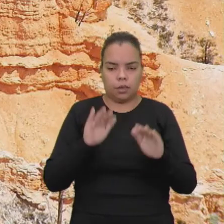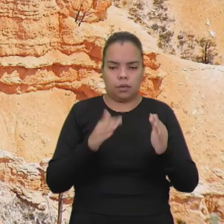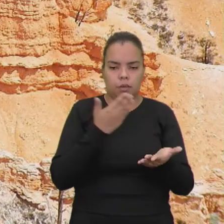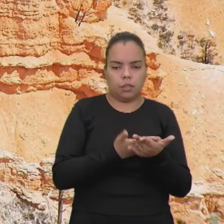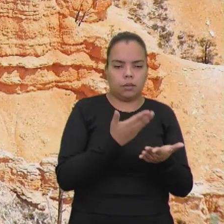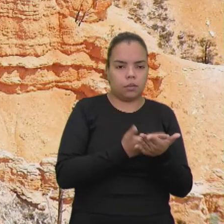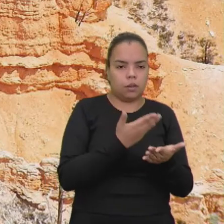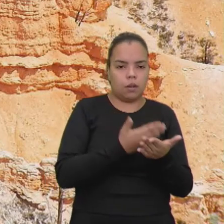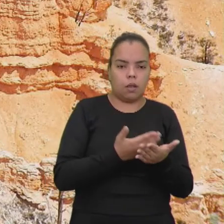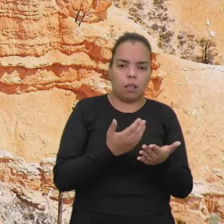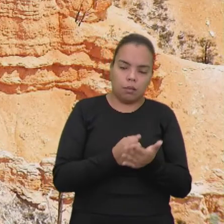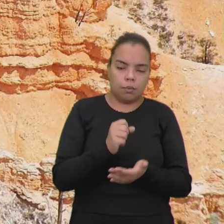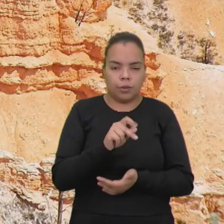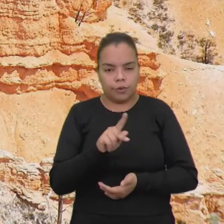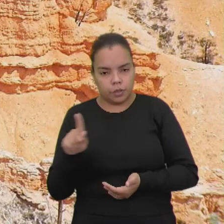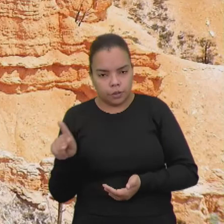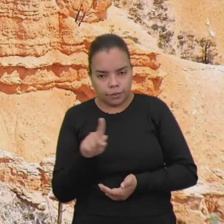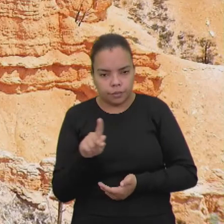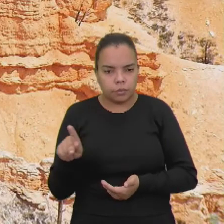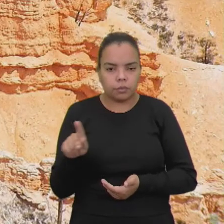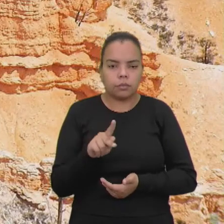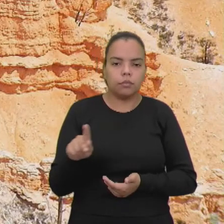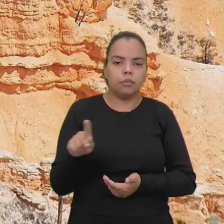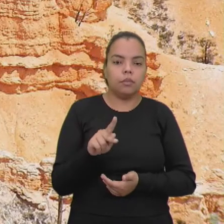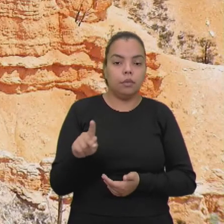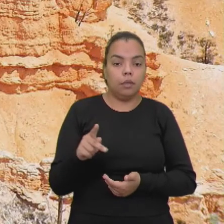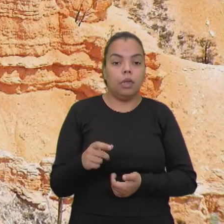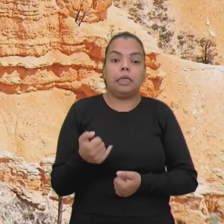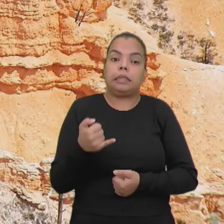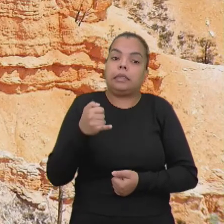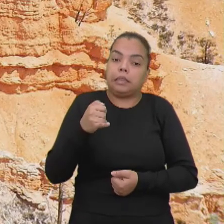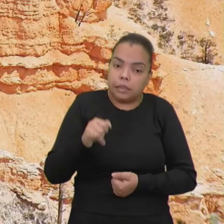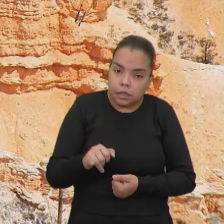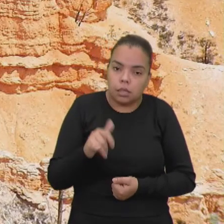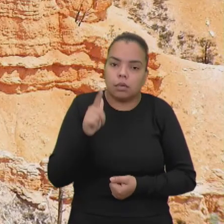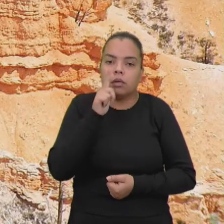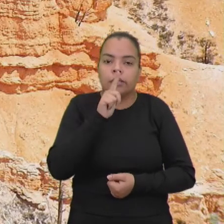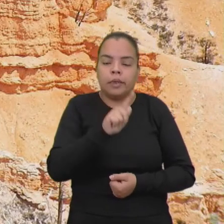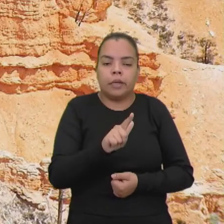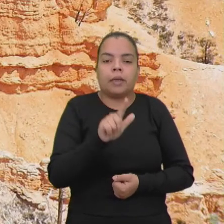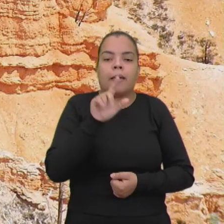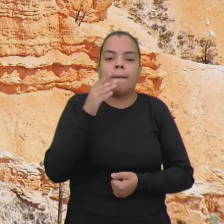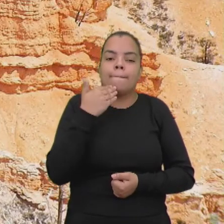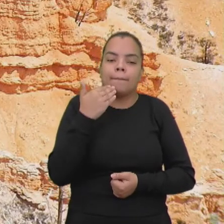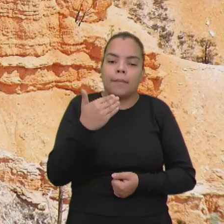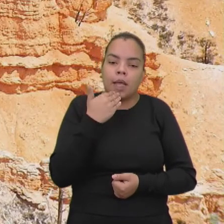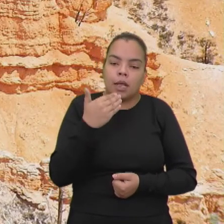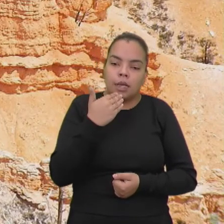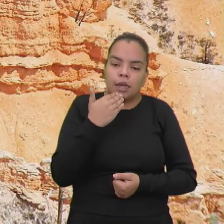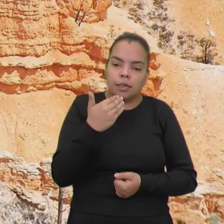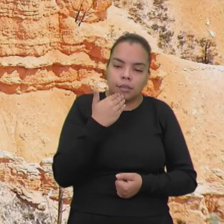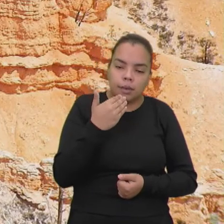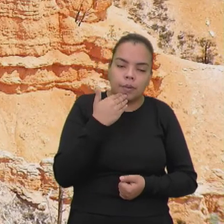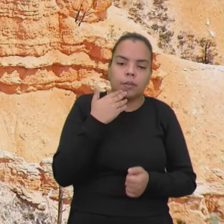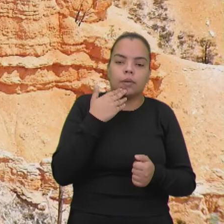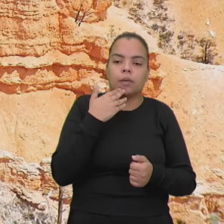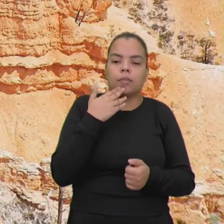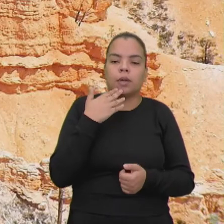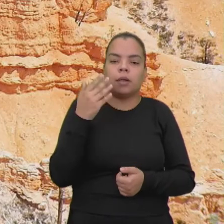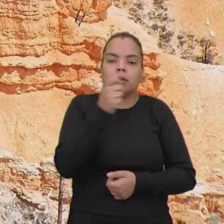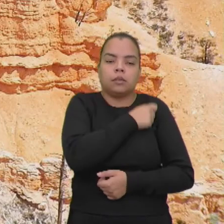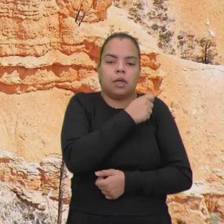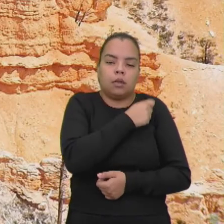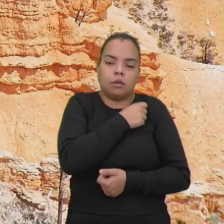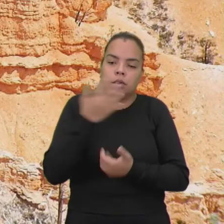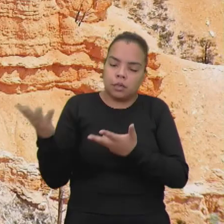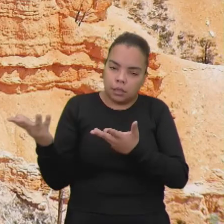dependendo aí do professor, né? Então, caso seja viável, solicite aí que os estudantes tragam amostras de rochas para